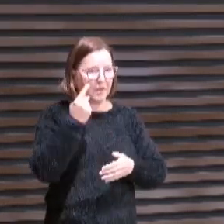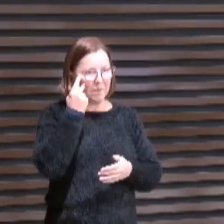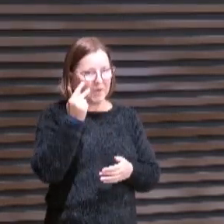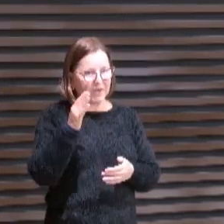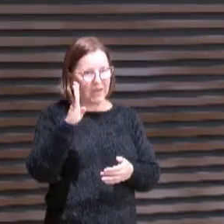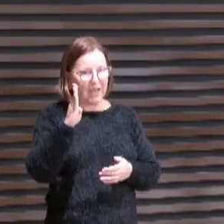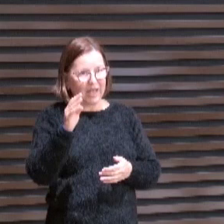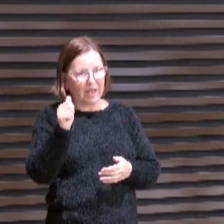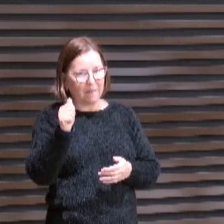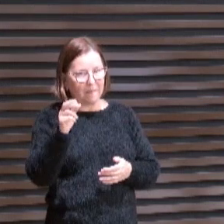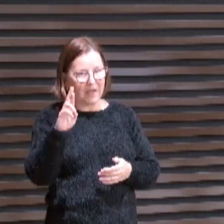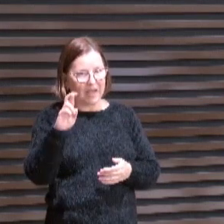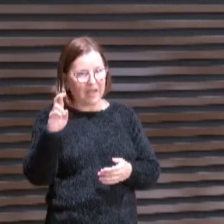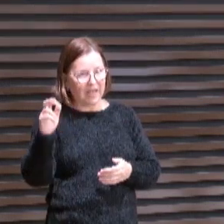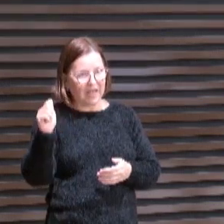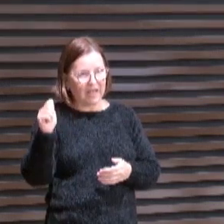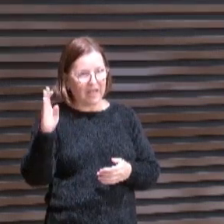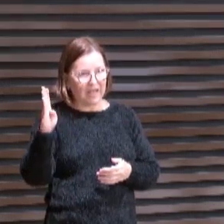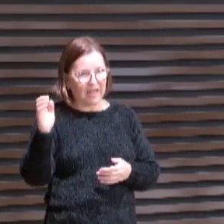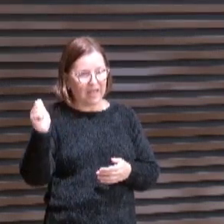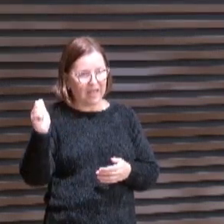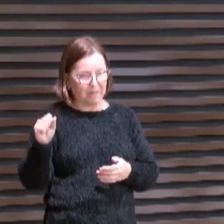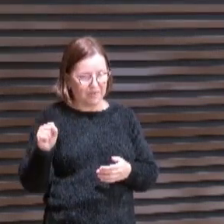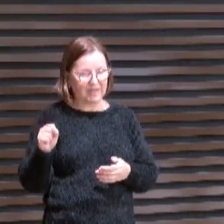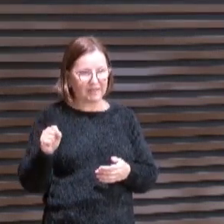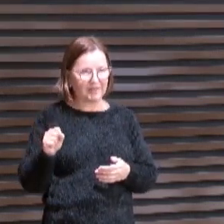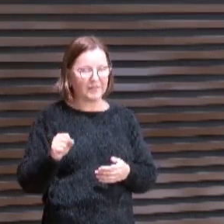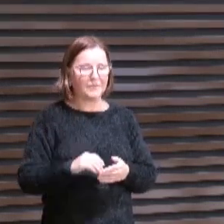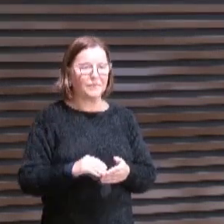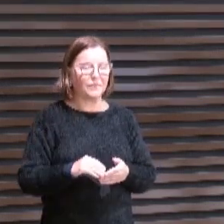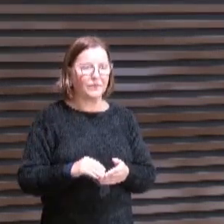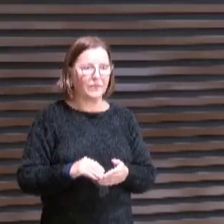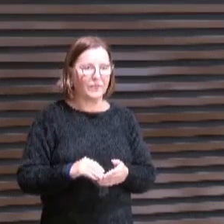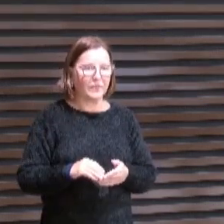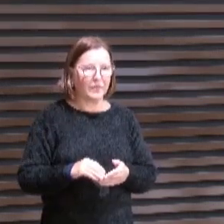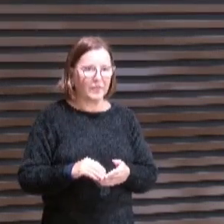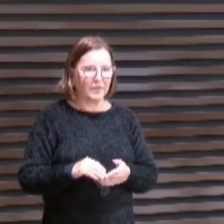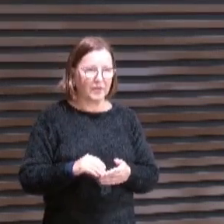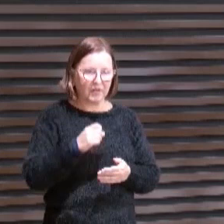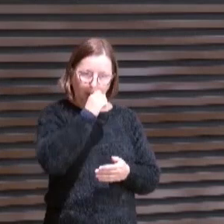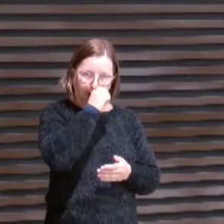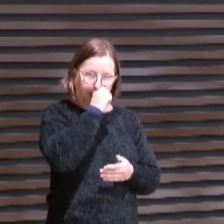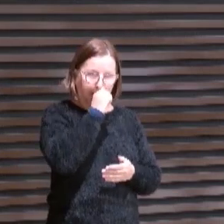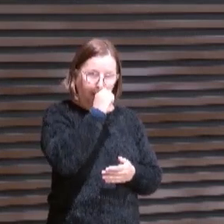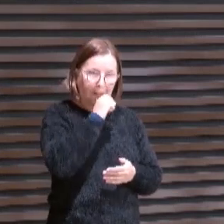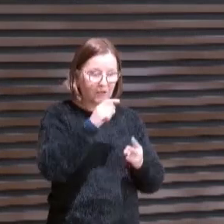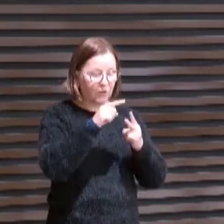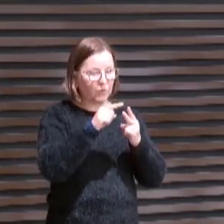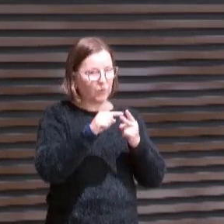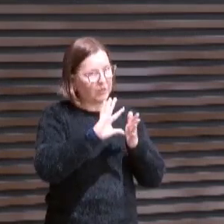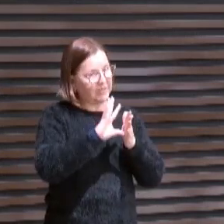Barrabás. Em João capítulo 18, 40, eles usaram a mesma palavra para aqueles 2 ladrões,